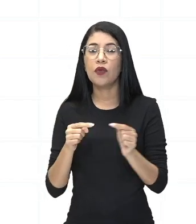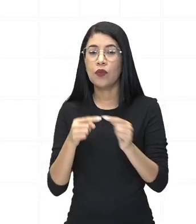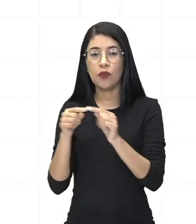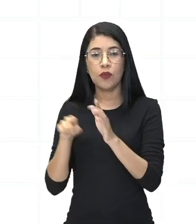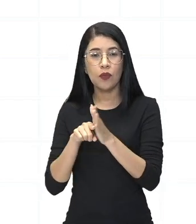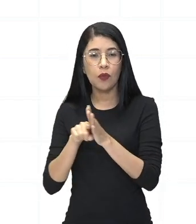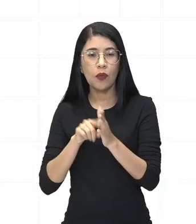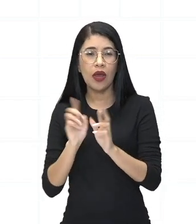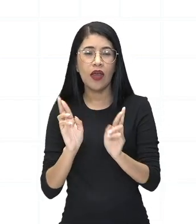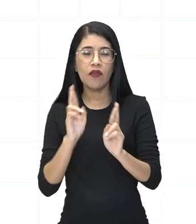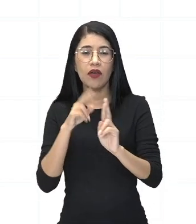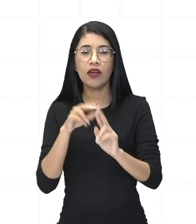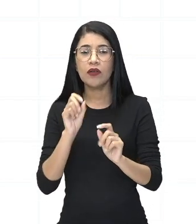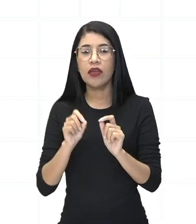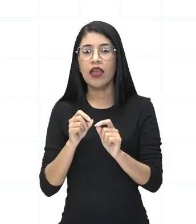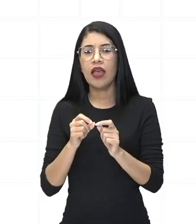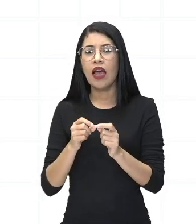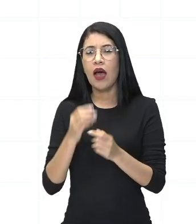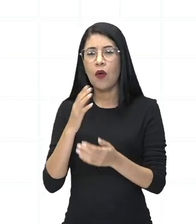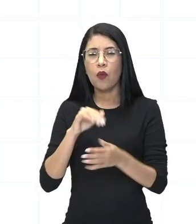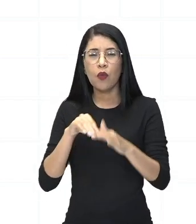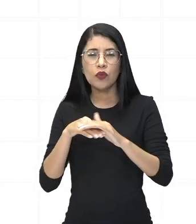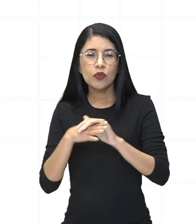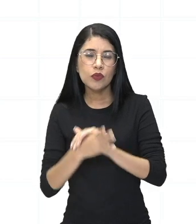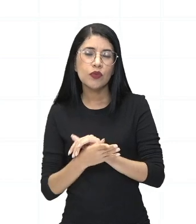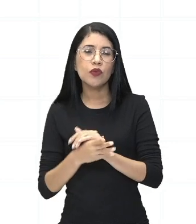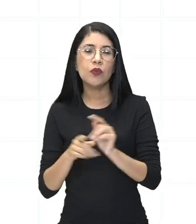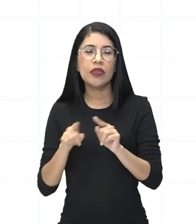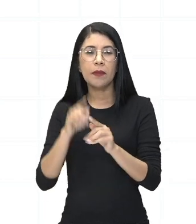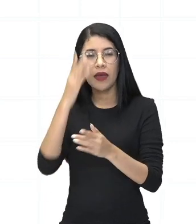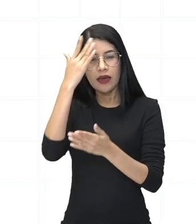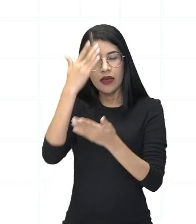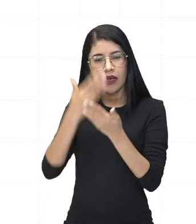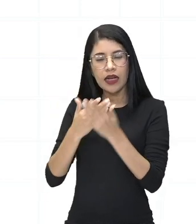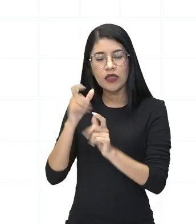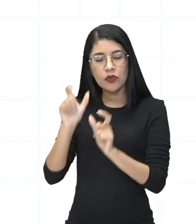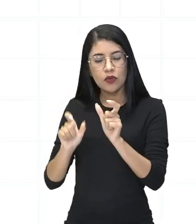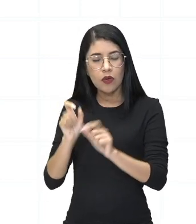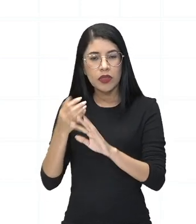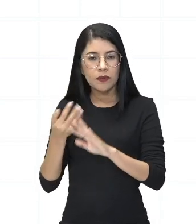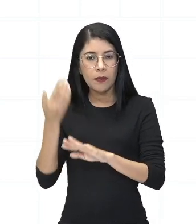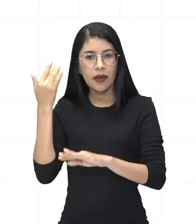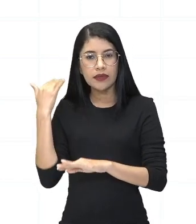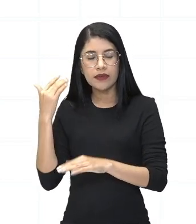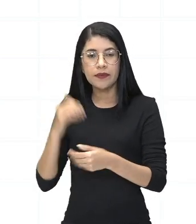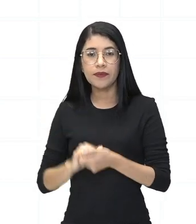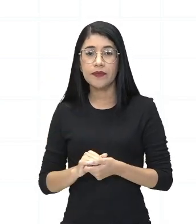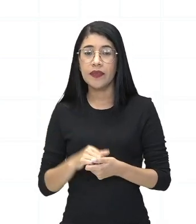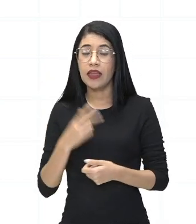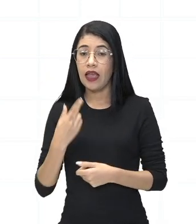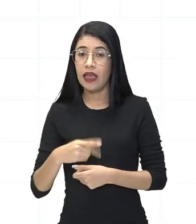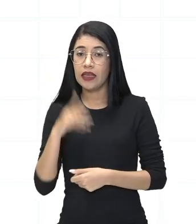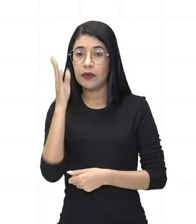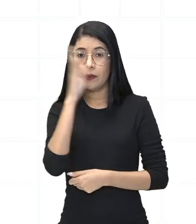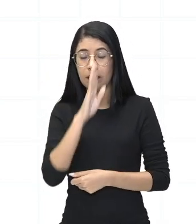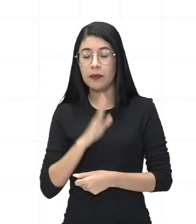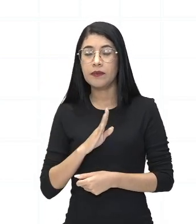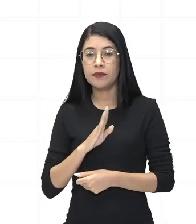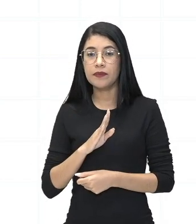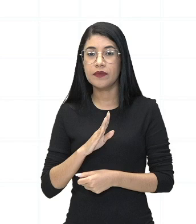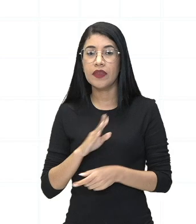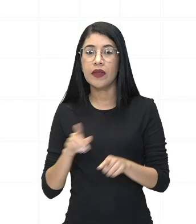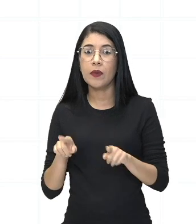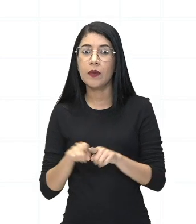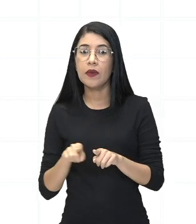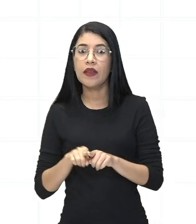ao costumes e às primeiras crenças do hominídeos, certo? Tanto no Brasil, tá? Então, tanto